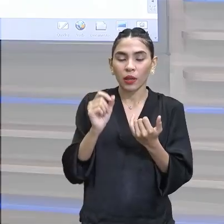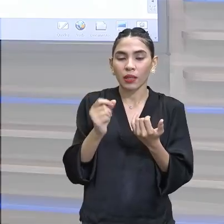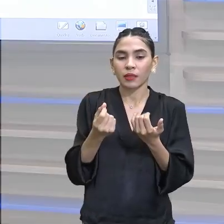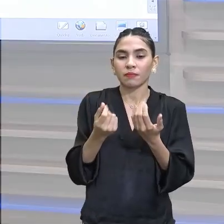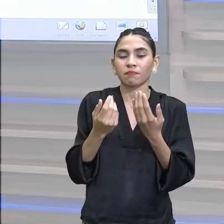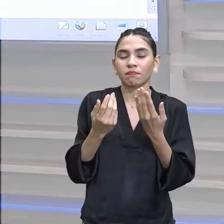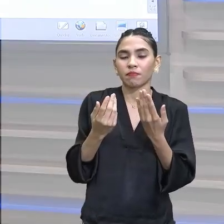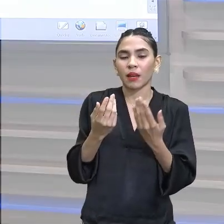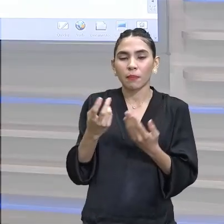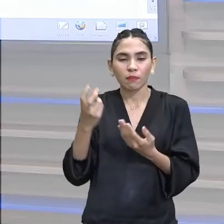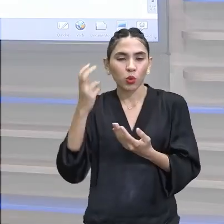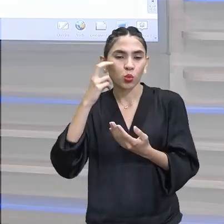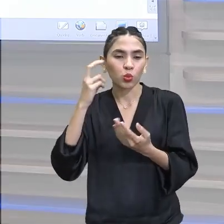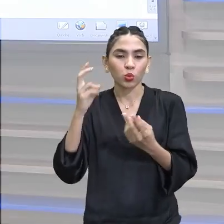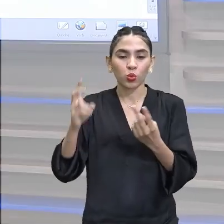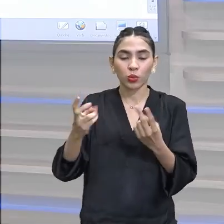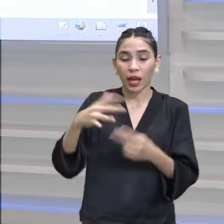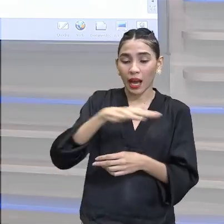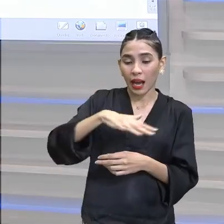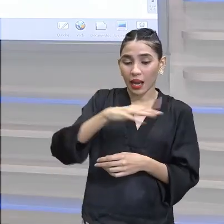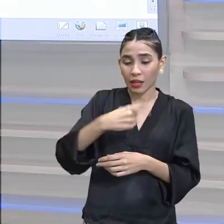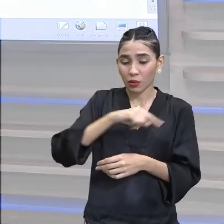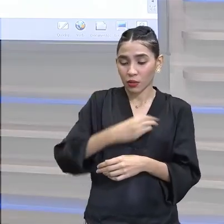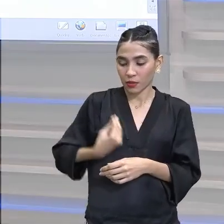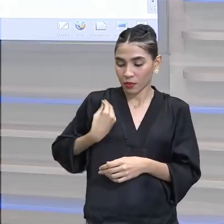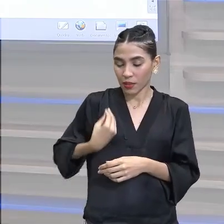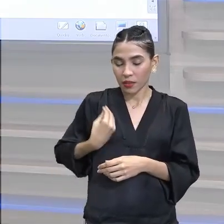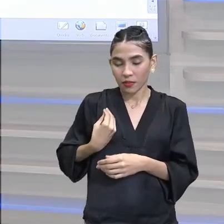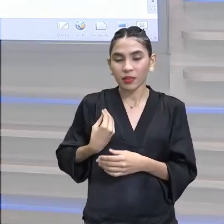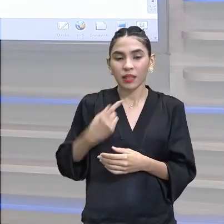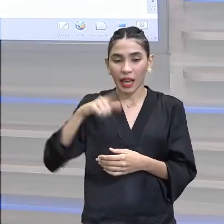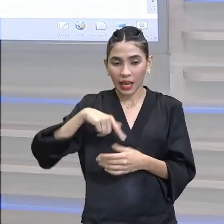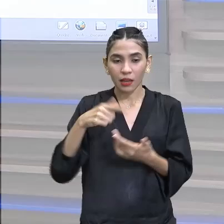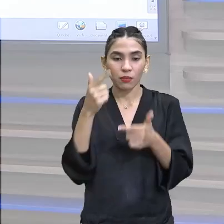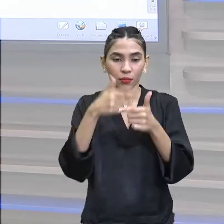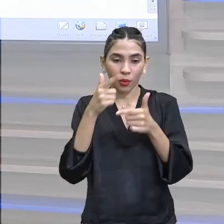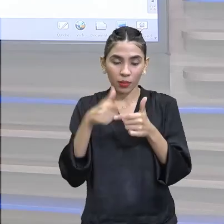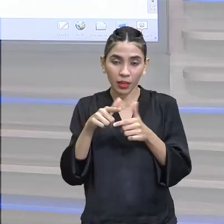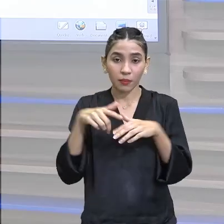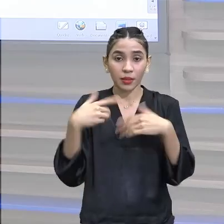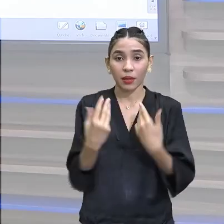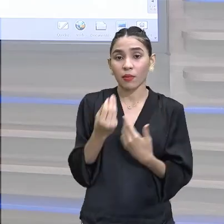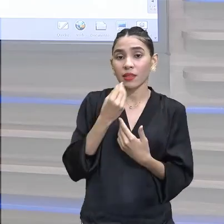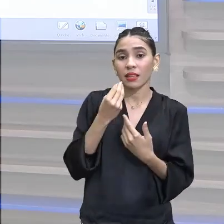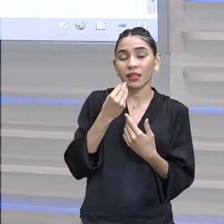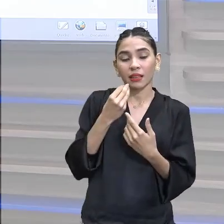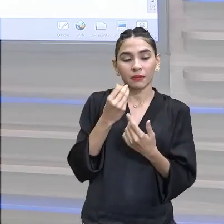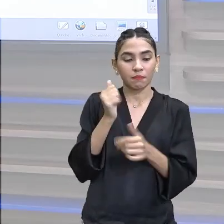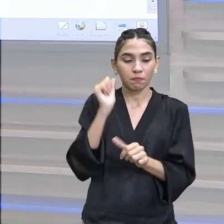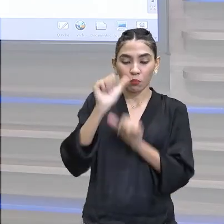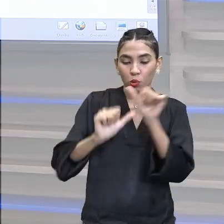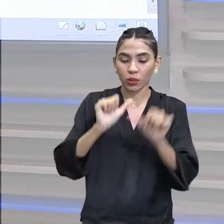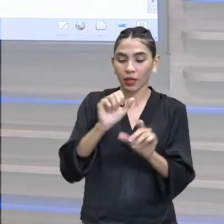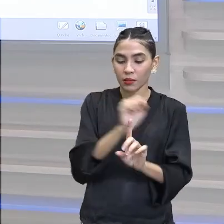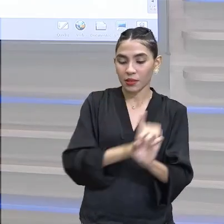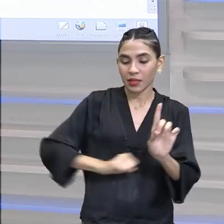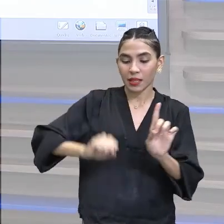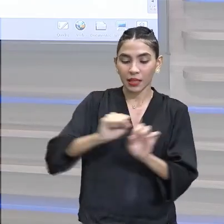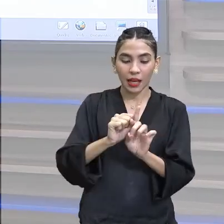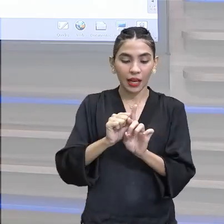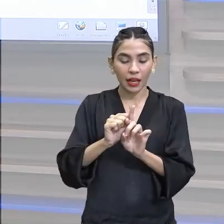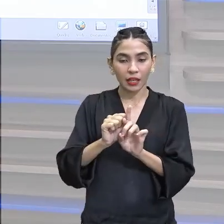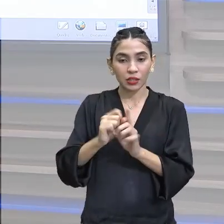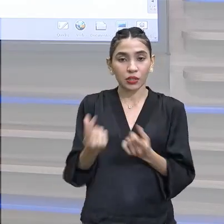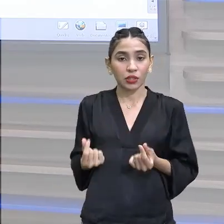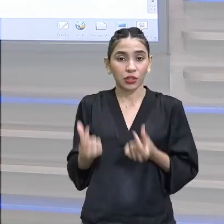da própria região onde a gente vive, isso acaba sendo um problema. Então, essa busca de tentar evoluir a sociedade a partir da produção